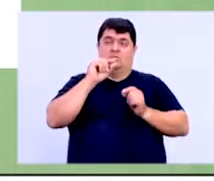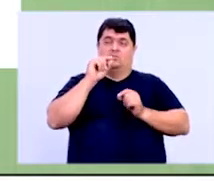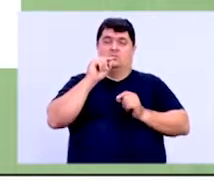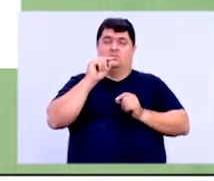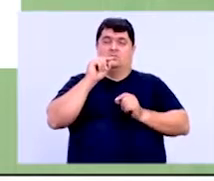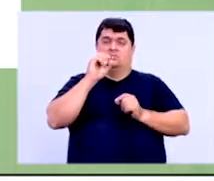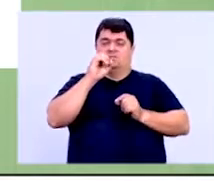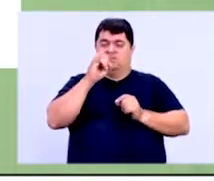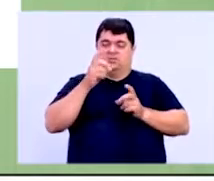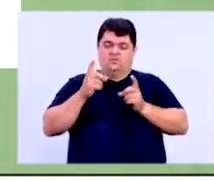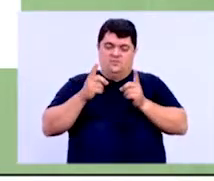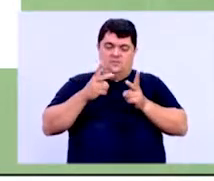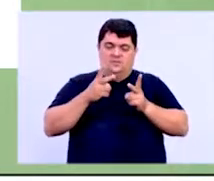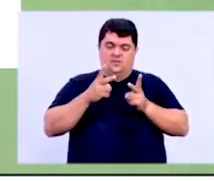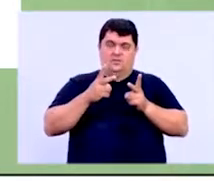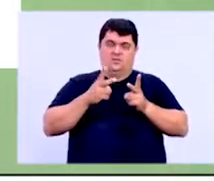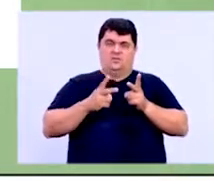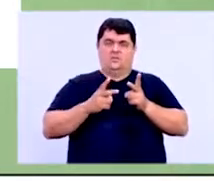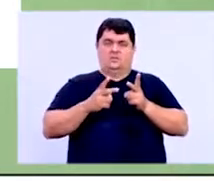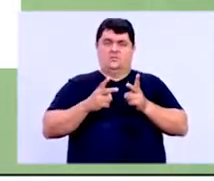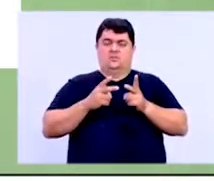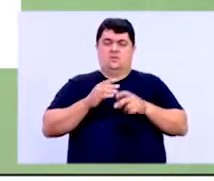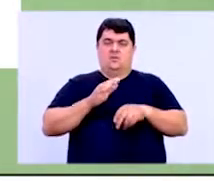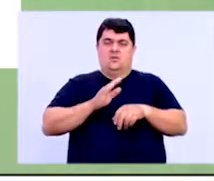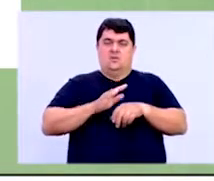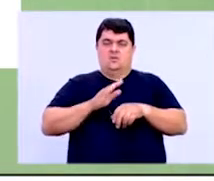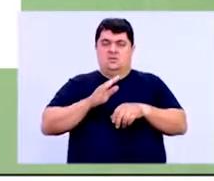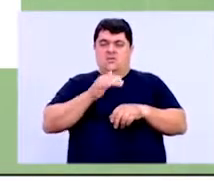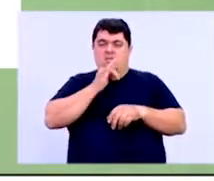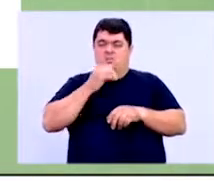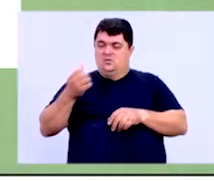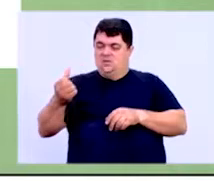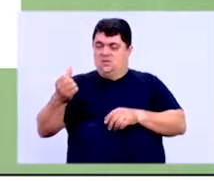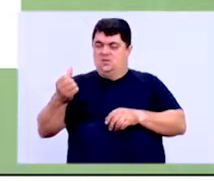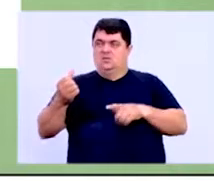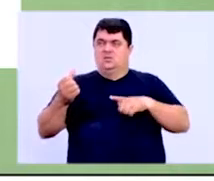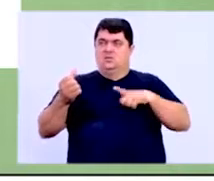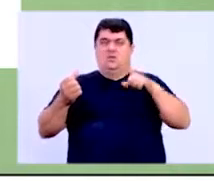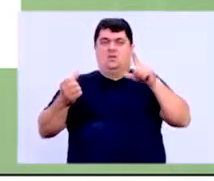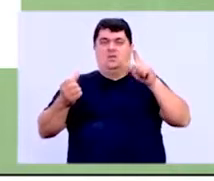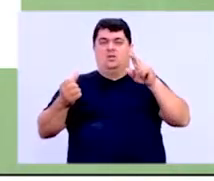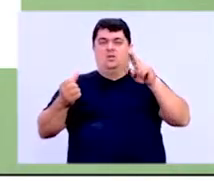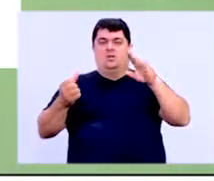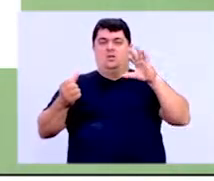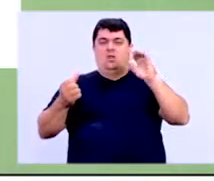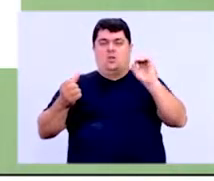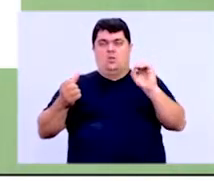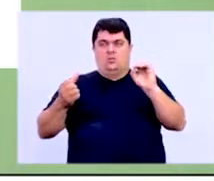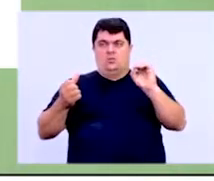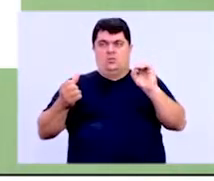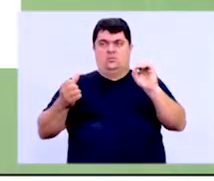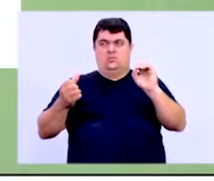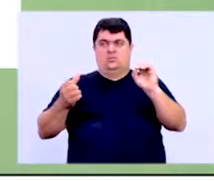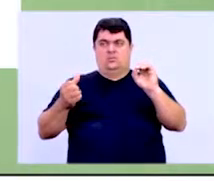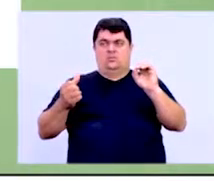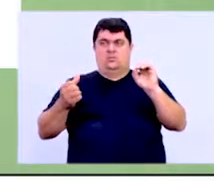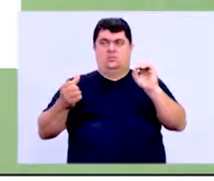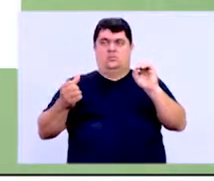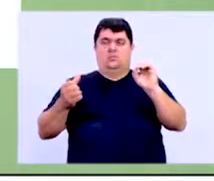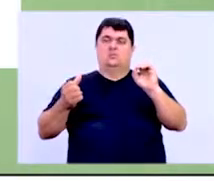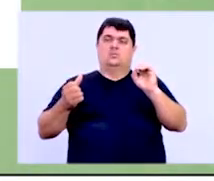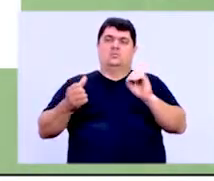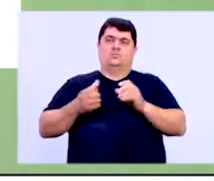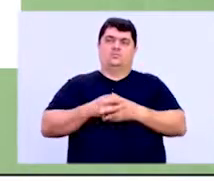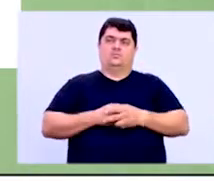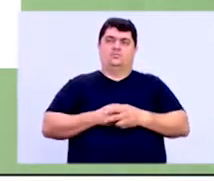que se ela vender mais do que 5, ela vai começar a ter o quê? Lucro.